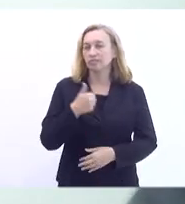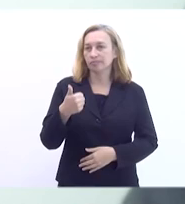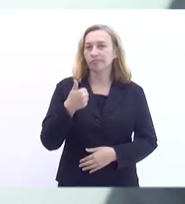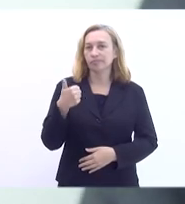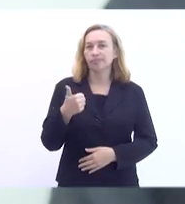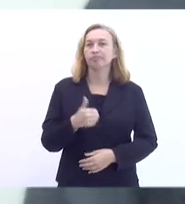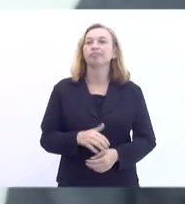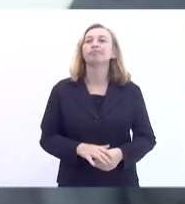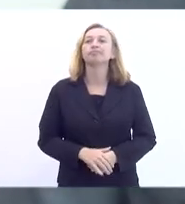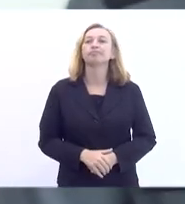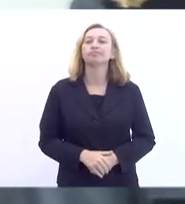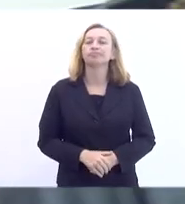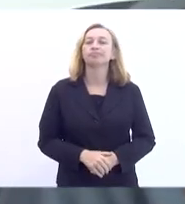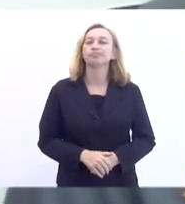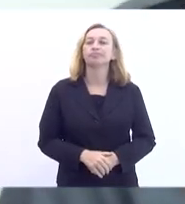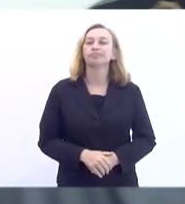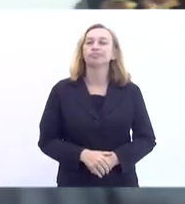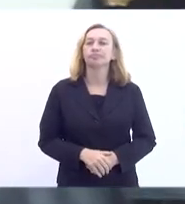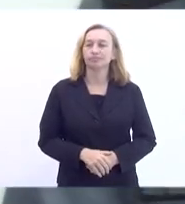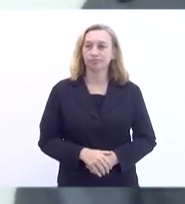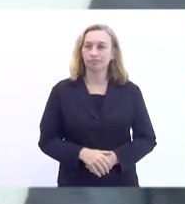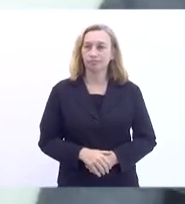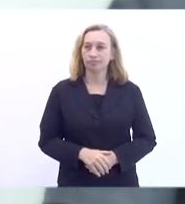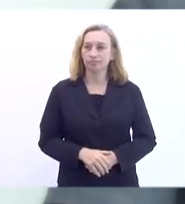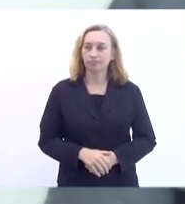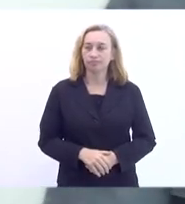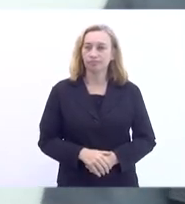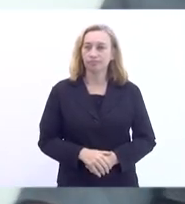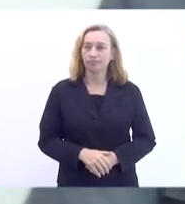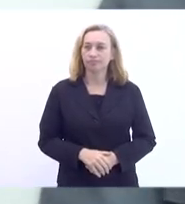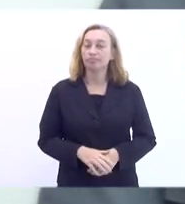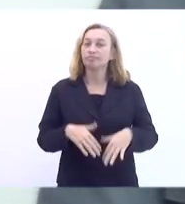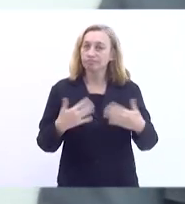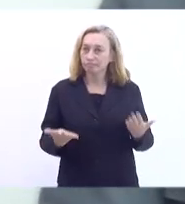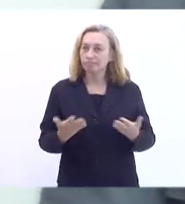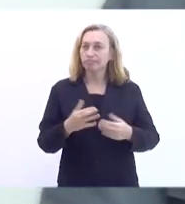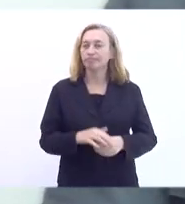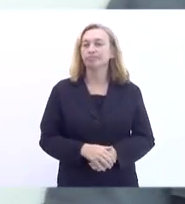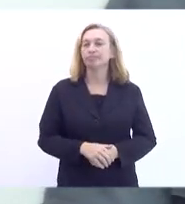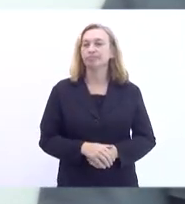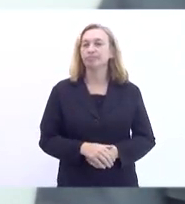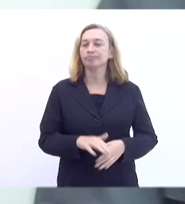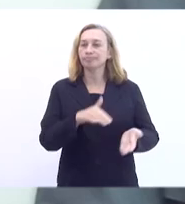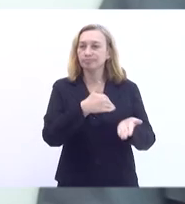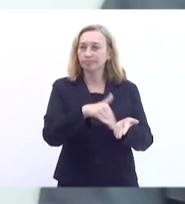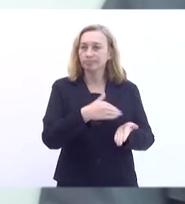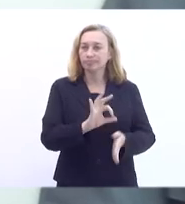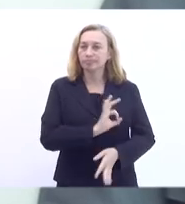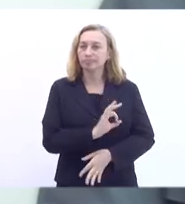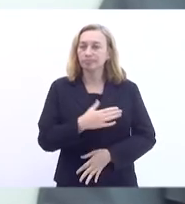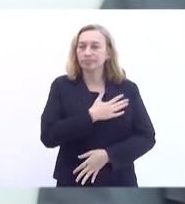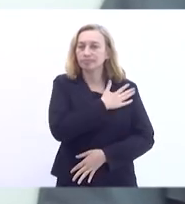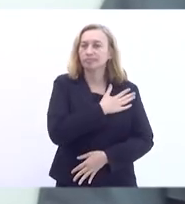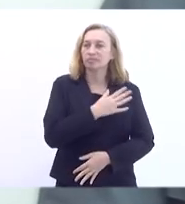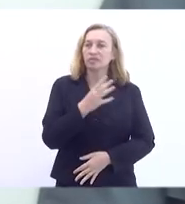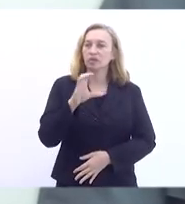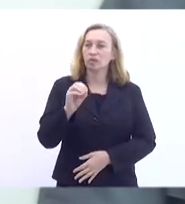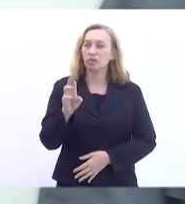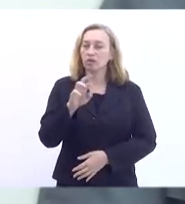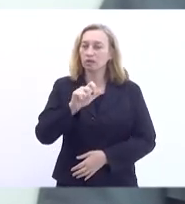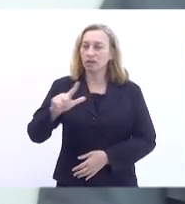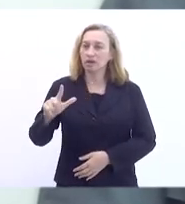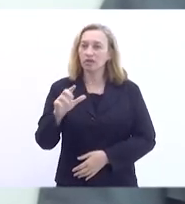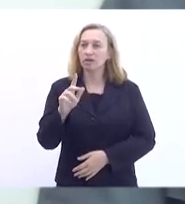aí essas aí são seis essas ações estão a gente secretário estado Polícia Militar Coronel Henrique